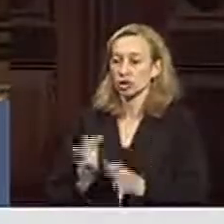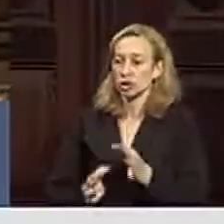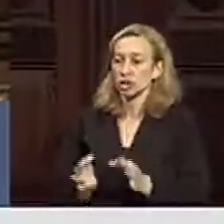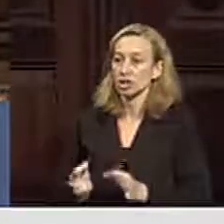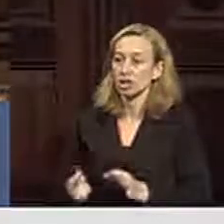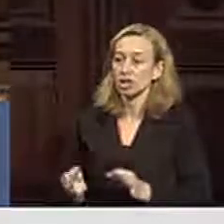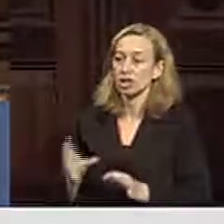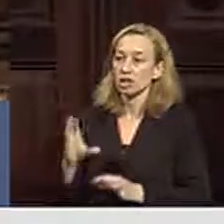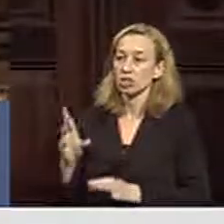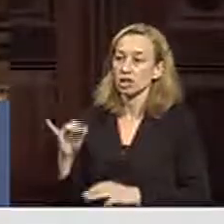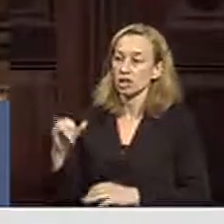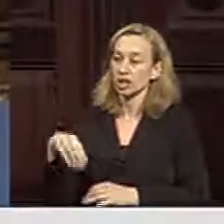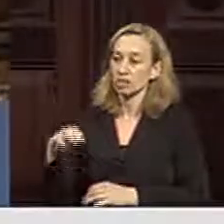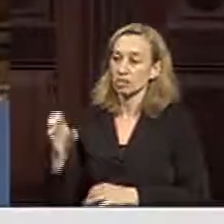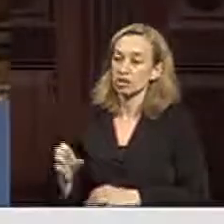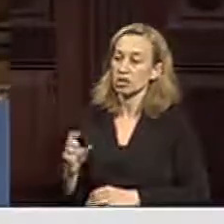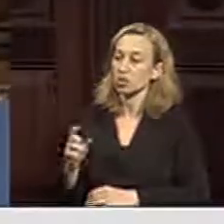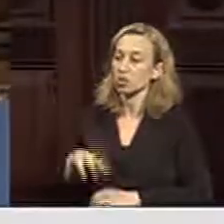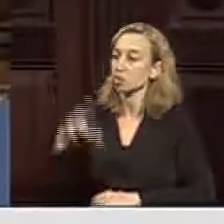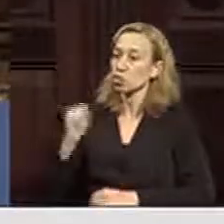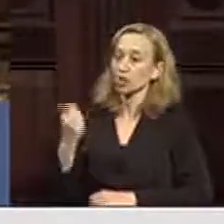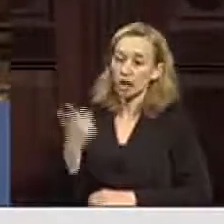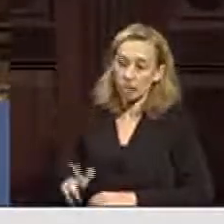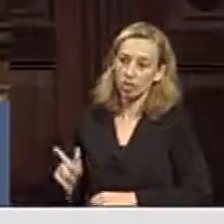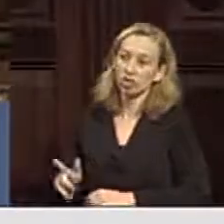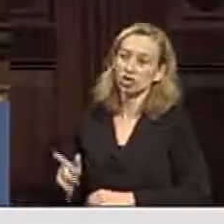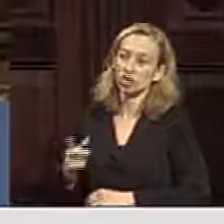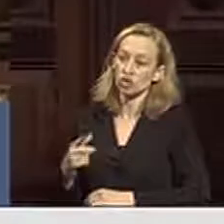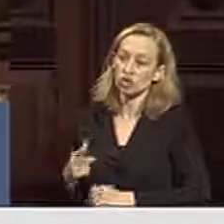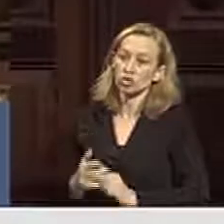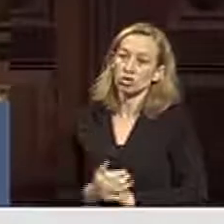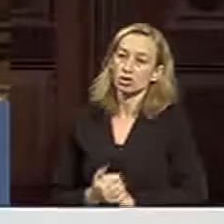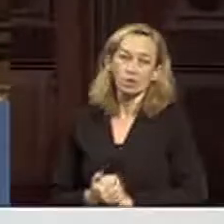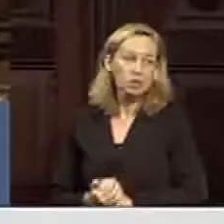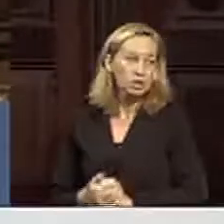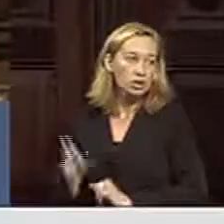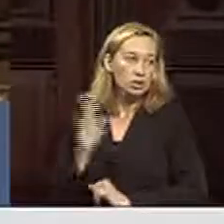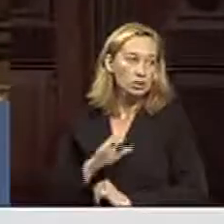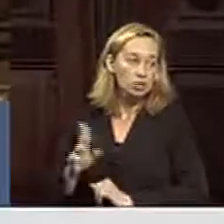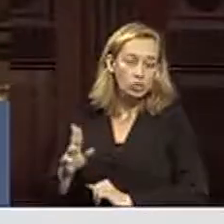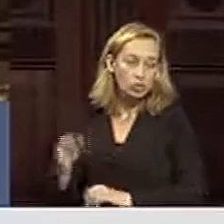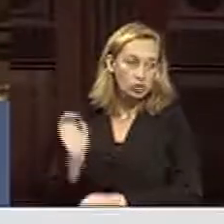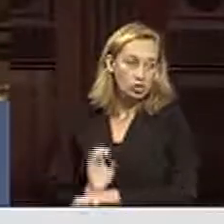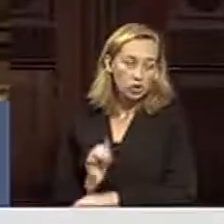crimes não aconteçam nunca mais em nome do Estado brasileiro.